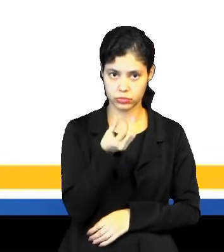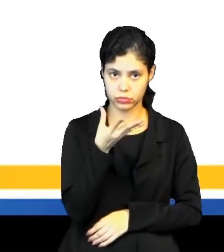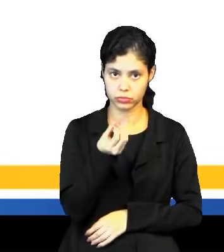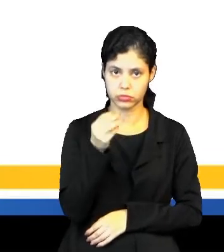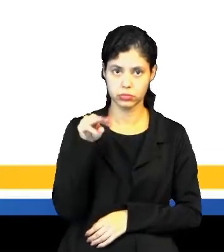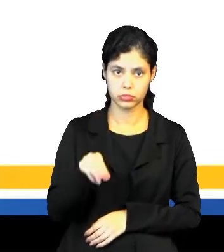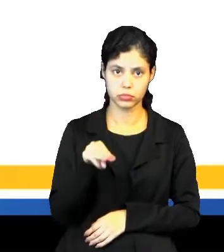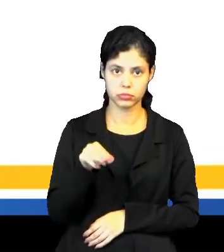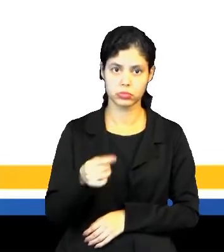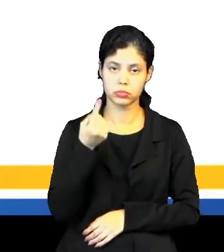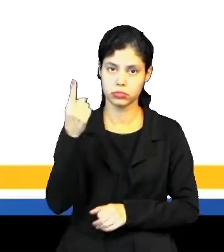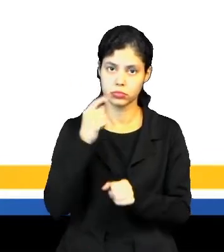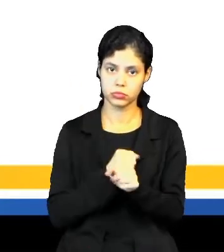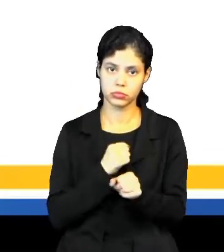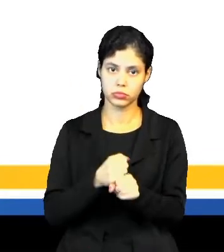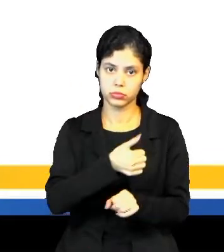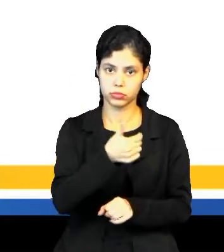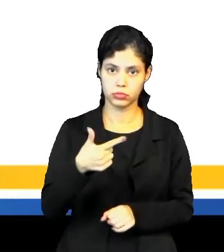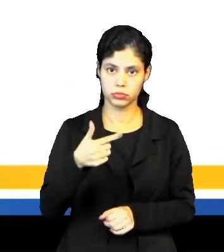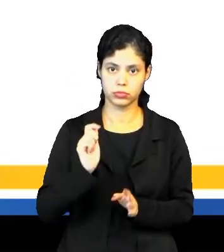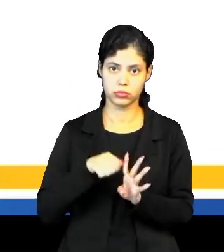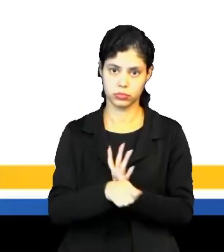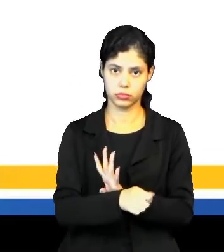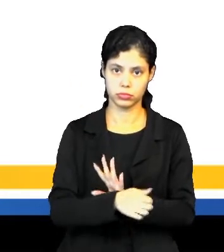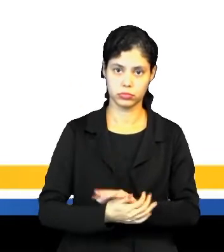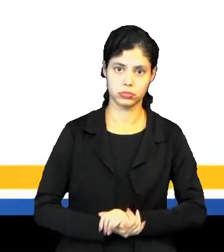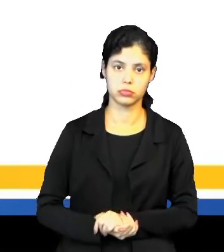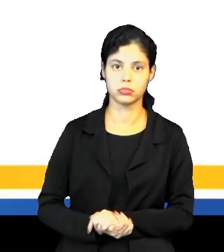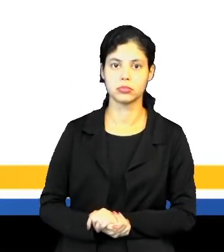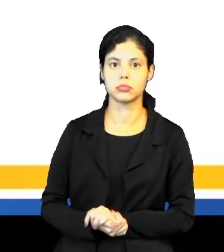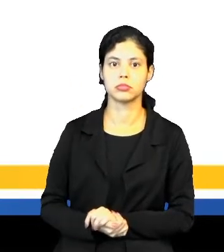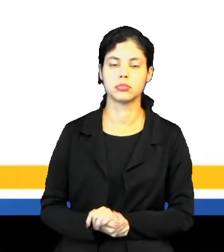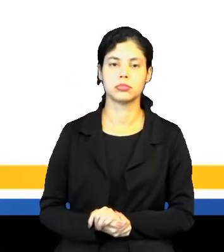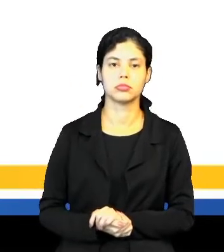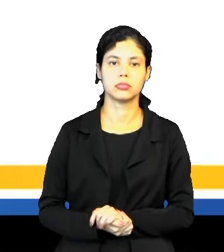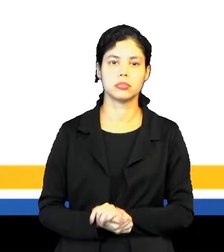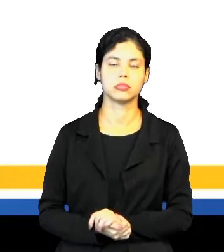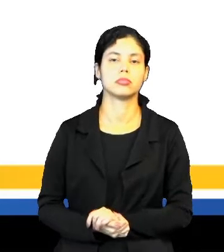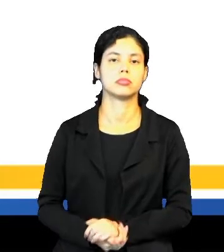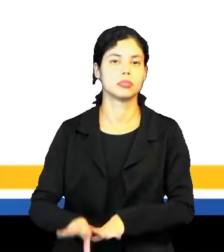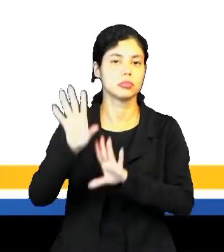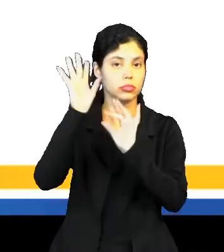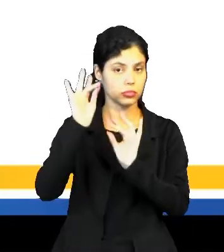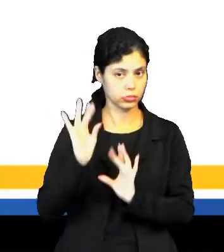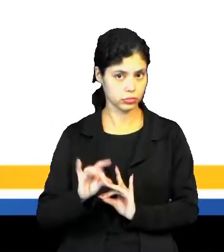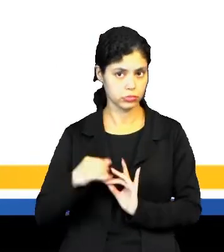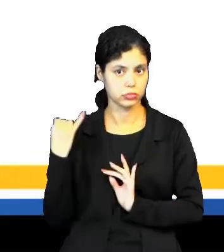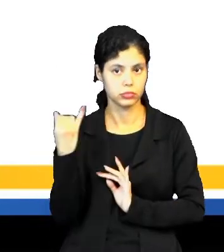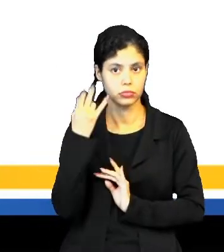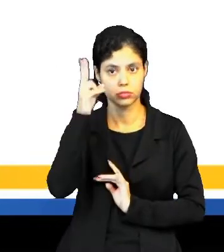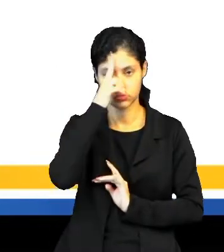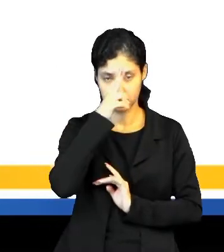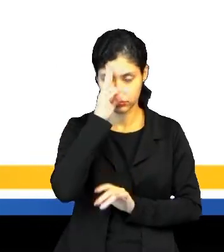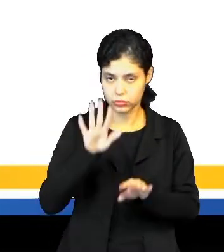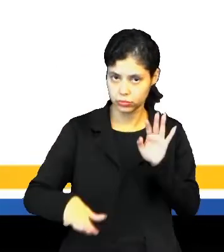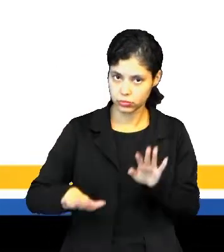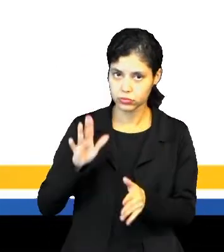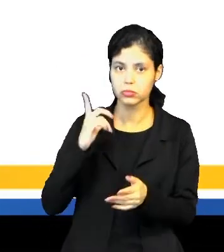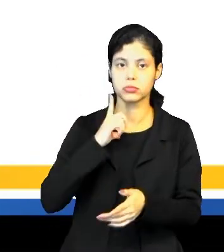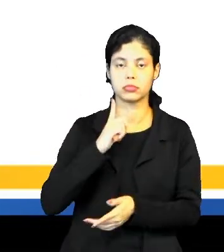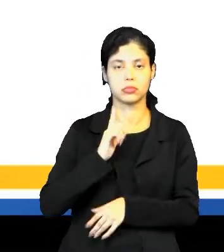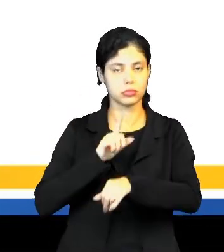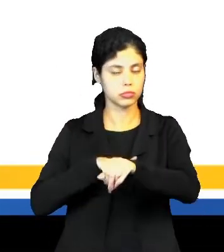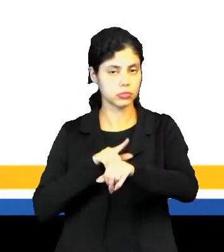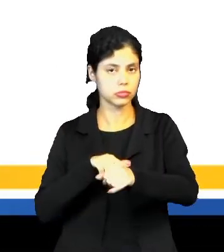60 minutos e um ano tem sempre 12 meses. É importante lembrar que nem sempre o